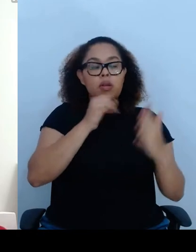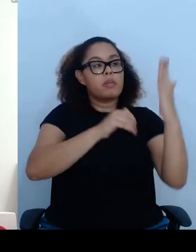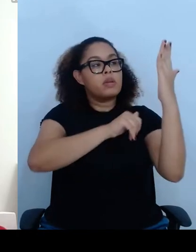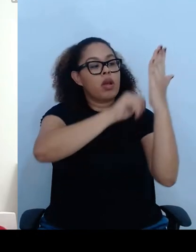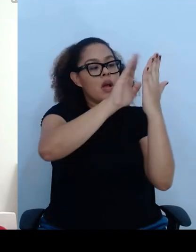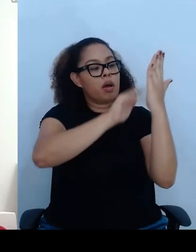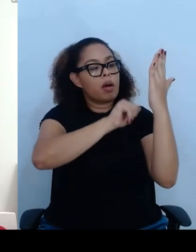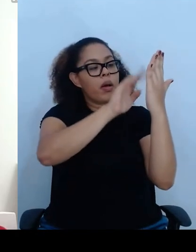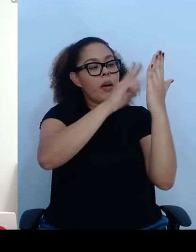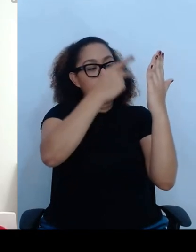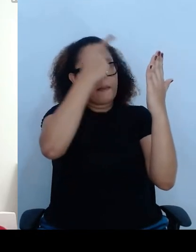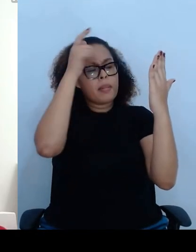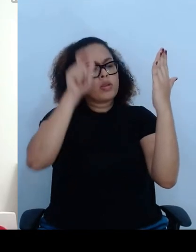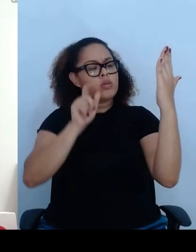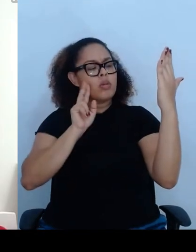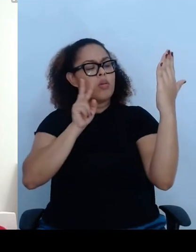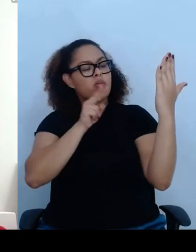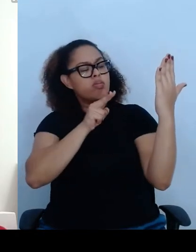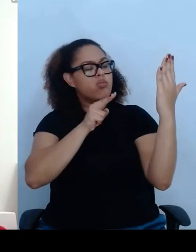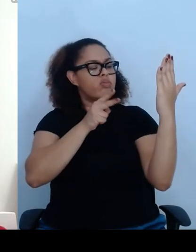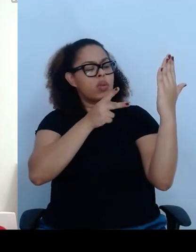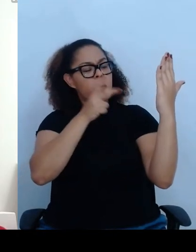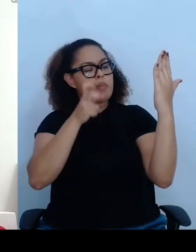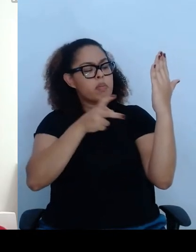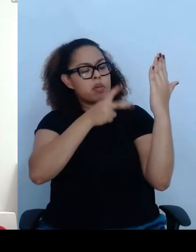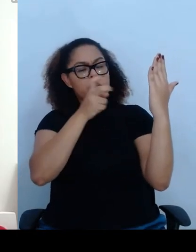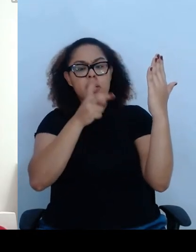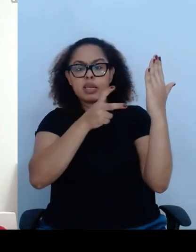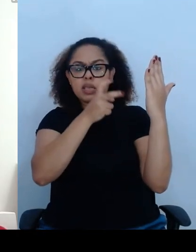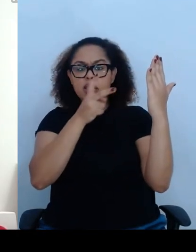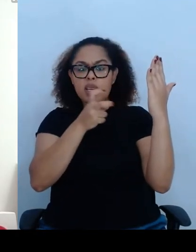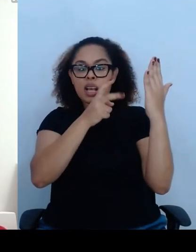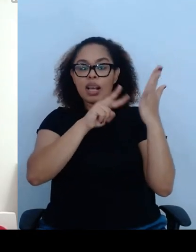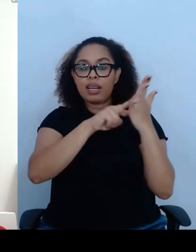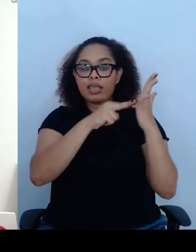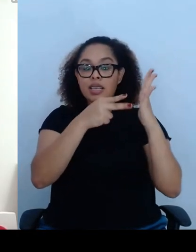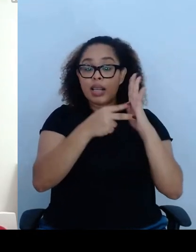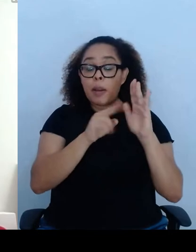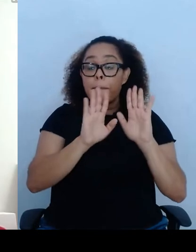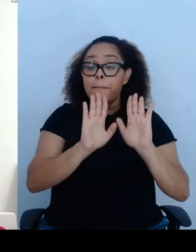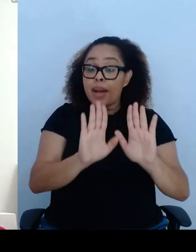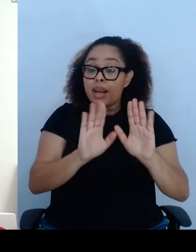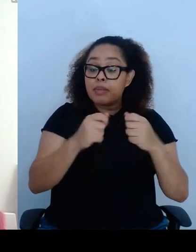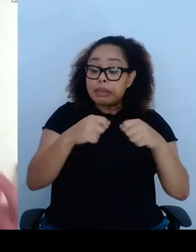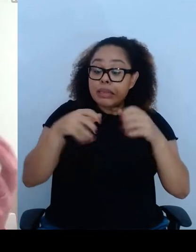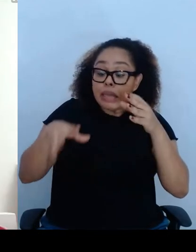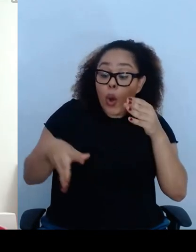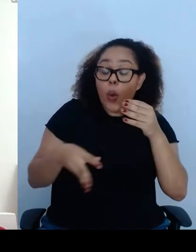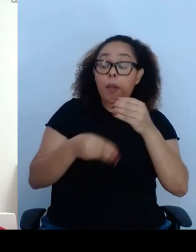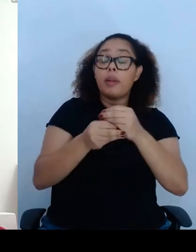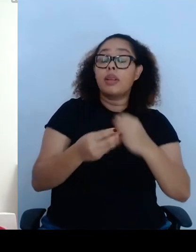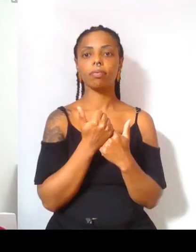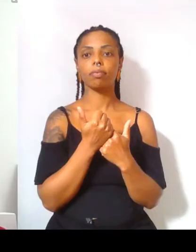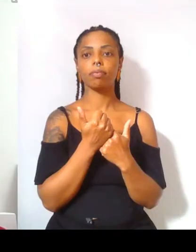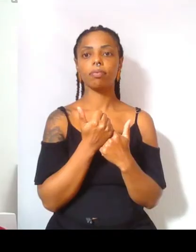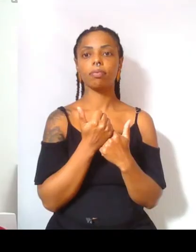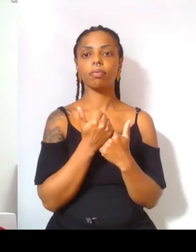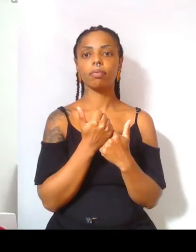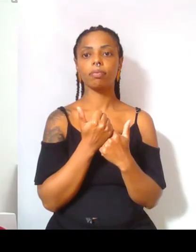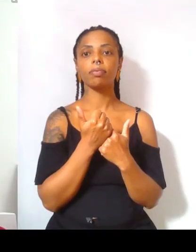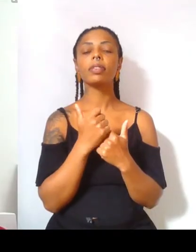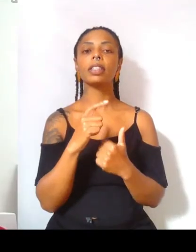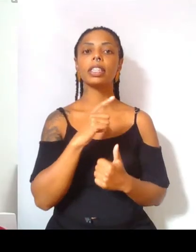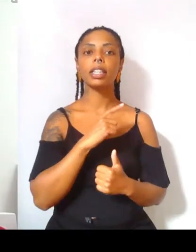extrair algum tipo de significado ela sem referenciar biografia do autor sem ter uma referência com